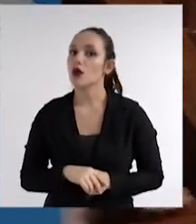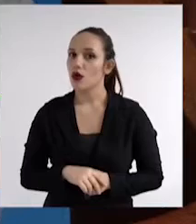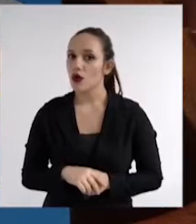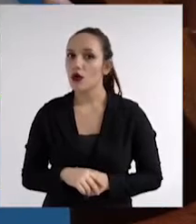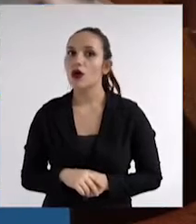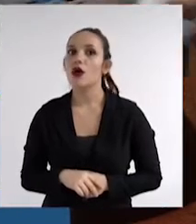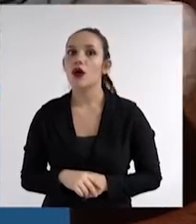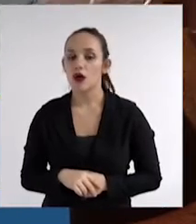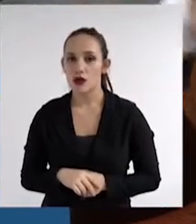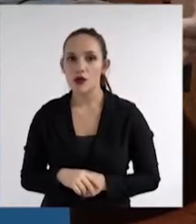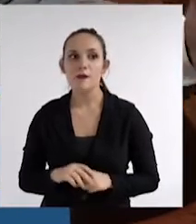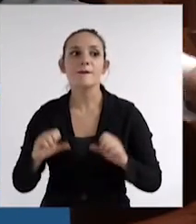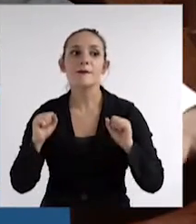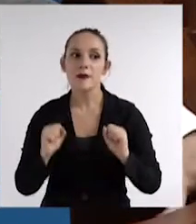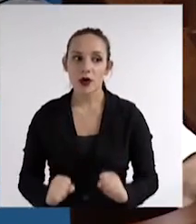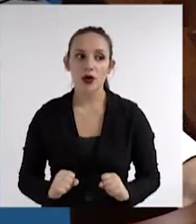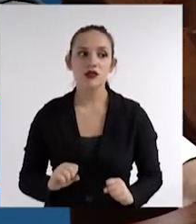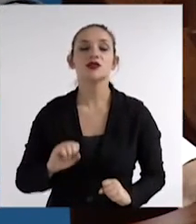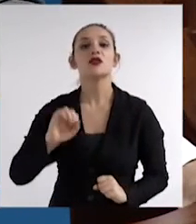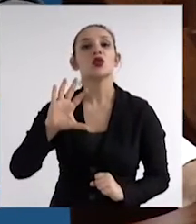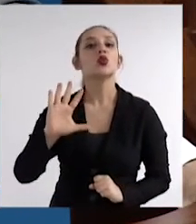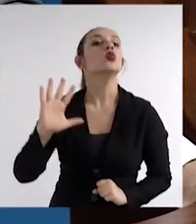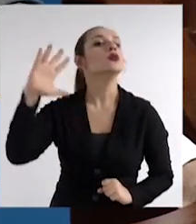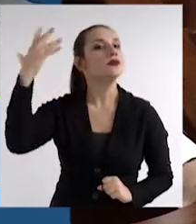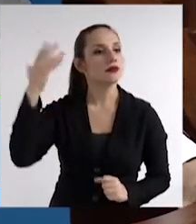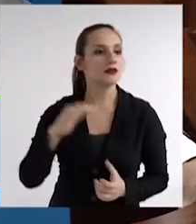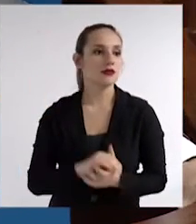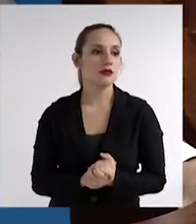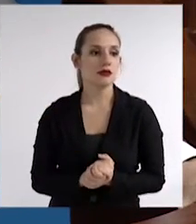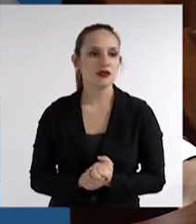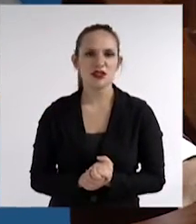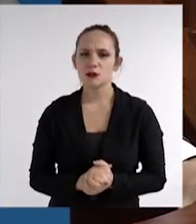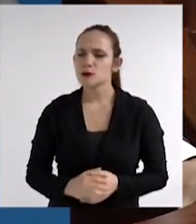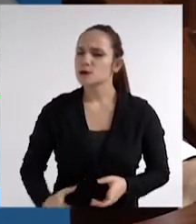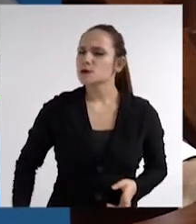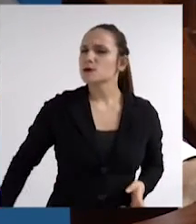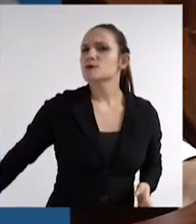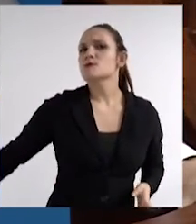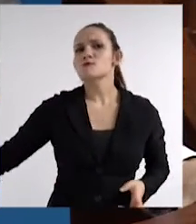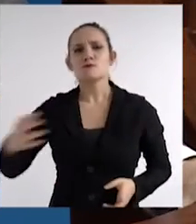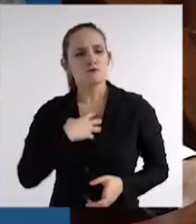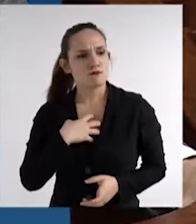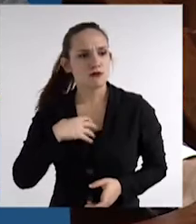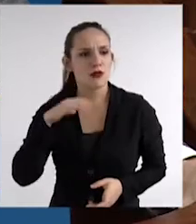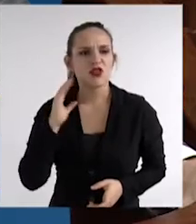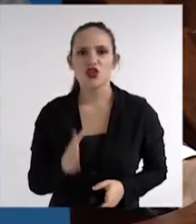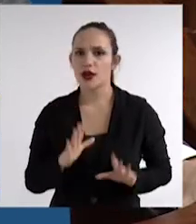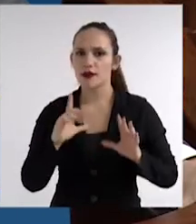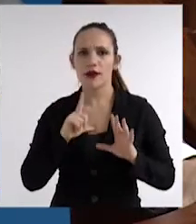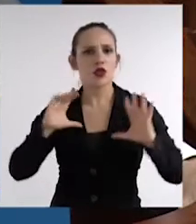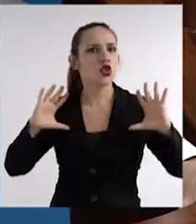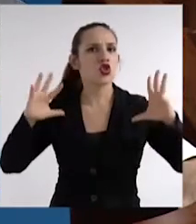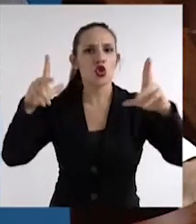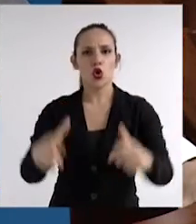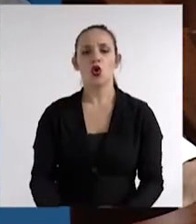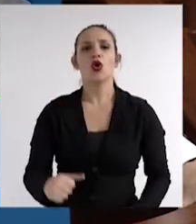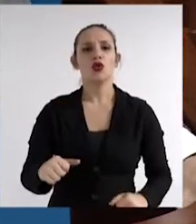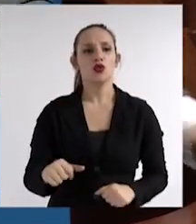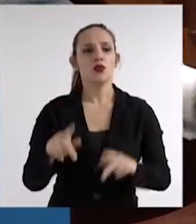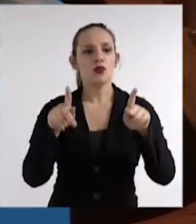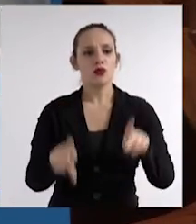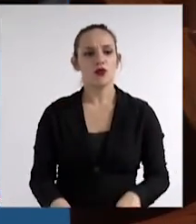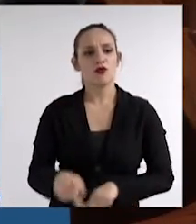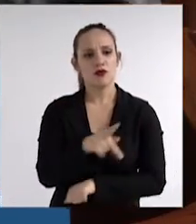de desencadear uma frustração que está no peito de todo brasileiro,